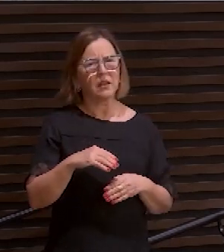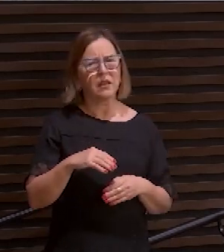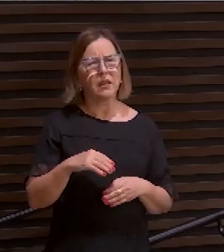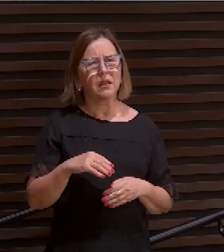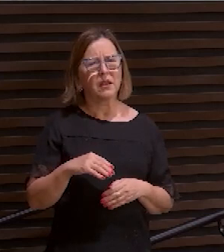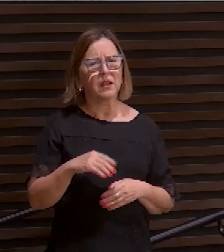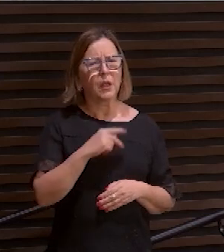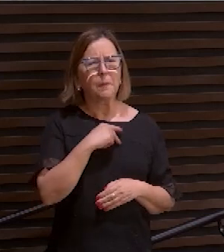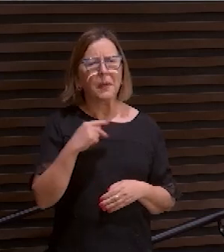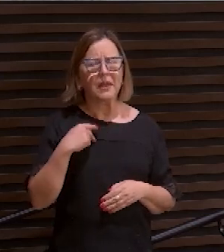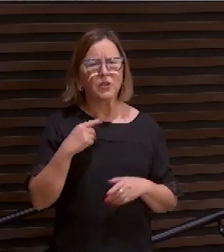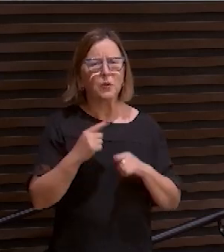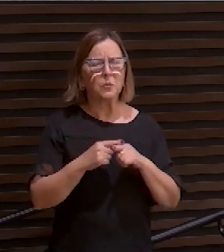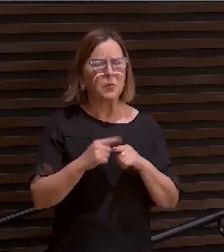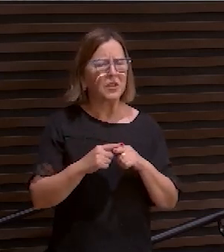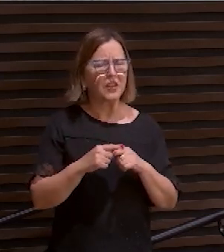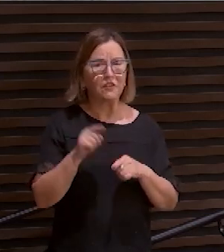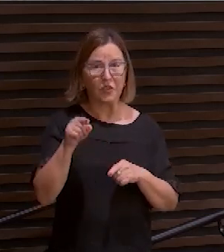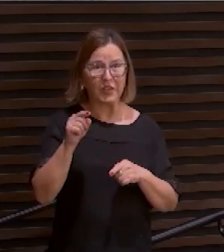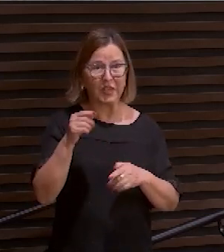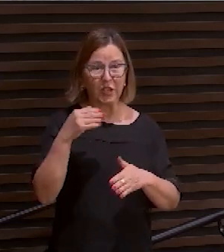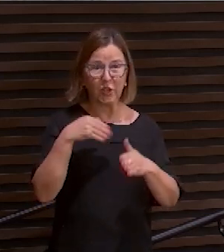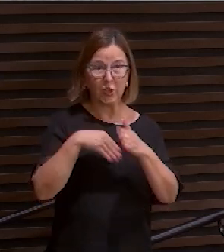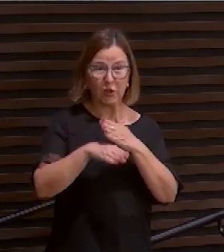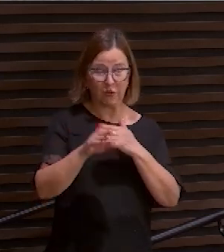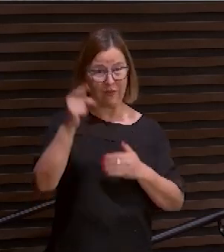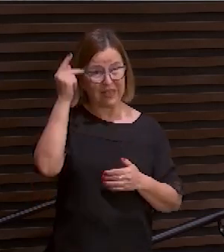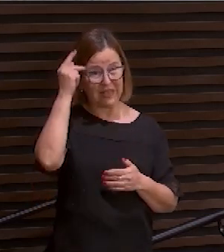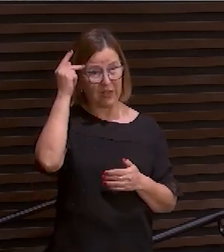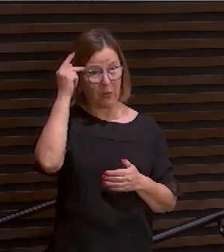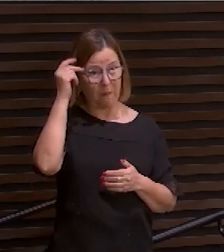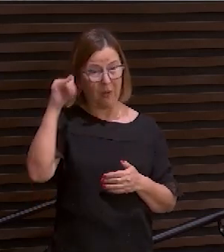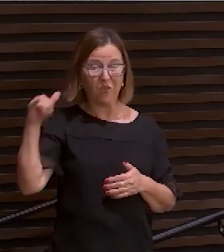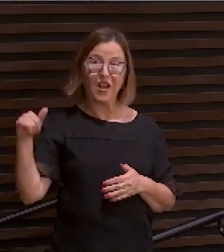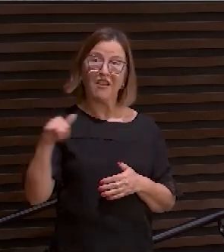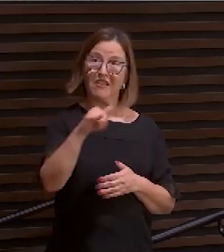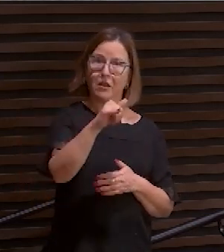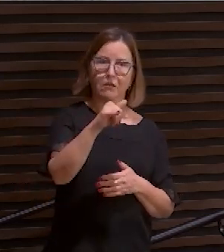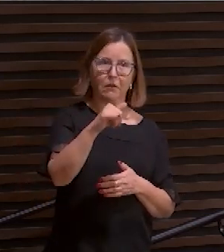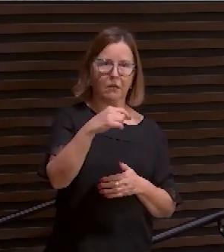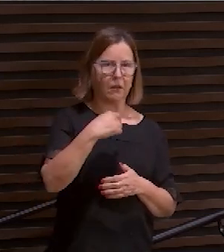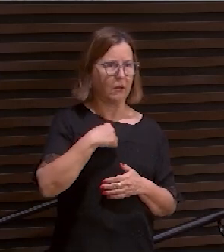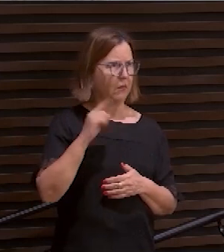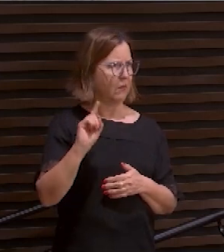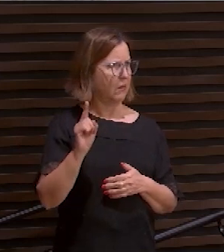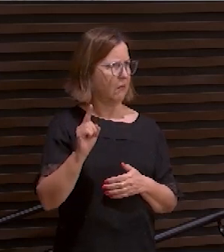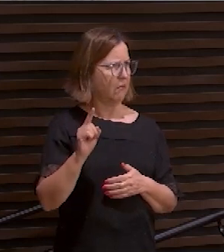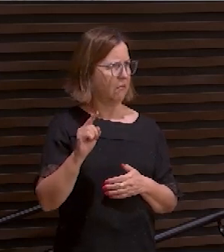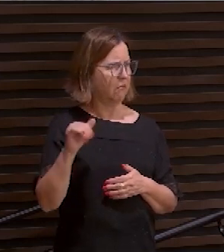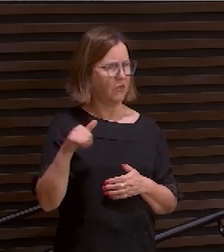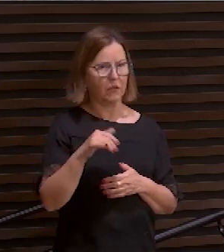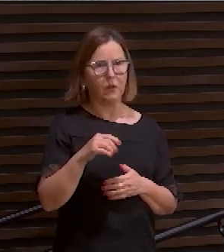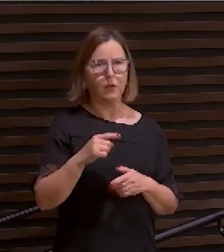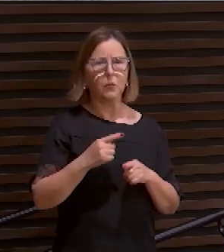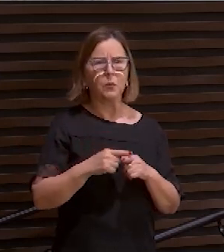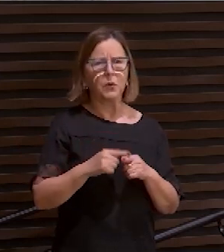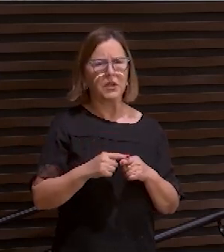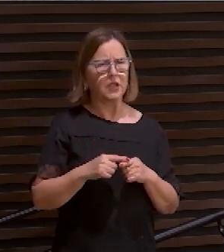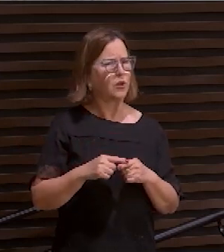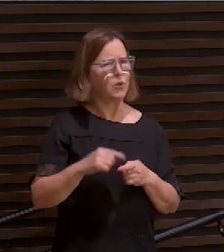não vai para São Paulo de avião? Ele disse, eu não vou de avião, meu filho. Por que o senhor não vai? Porque eu não